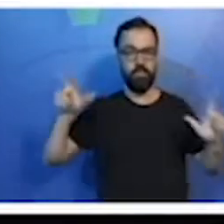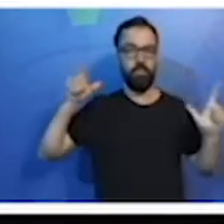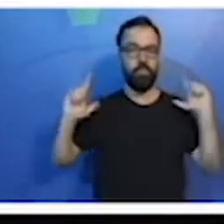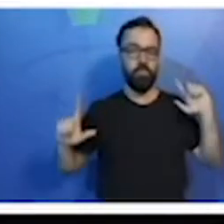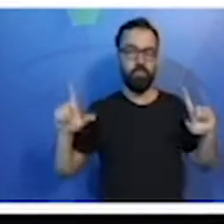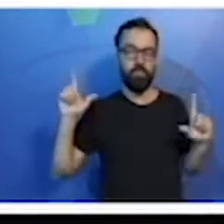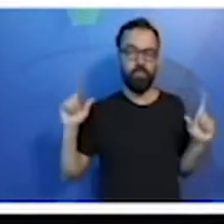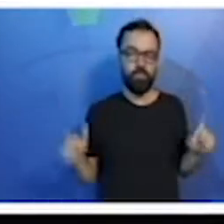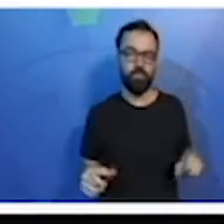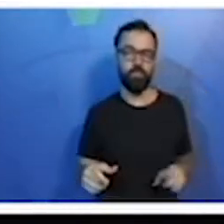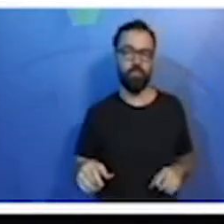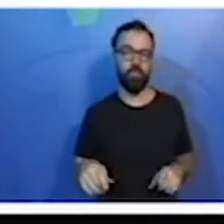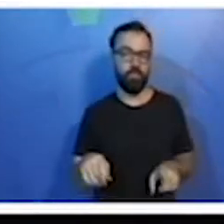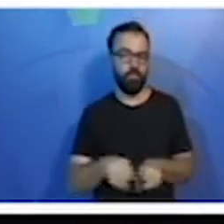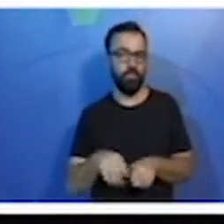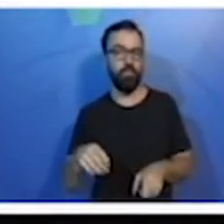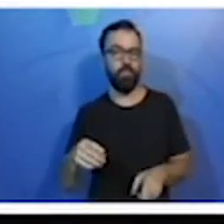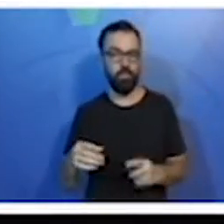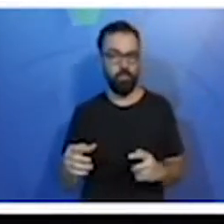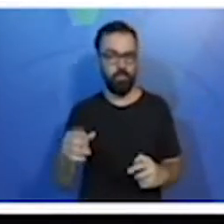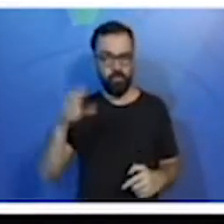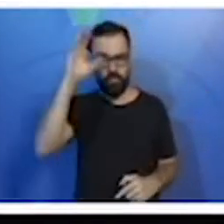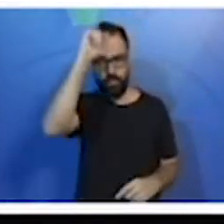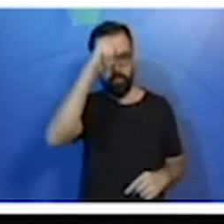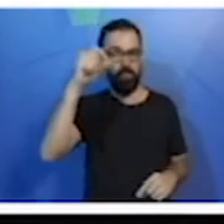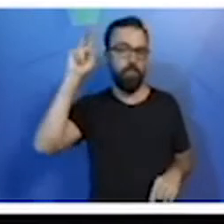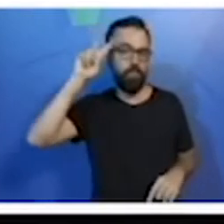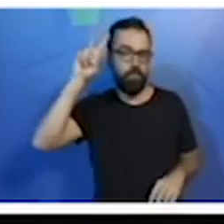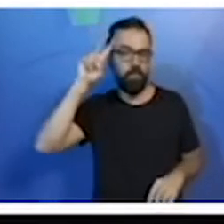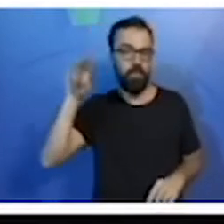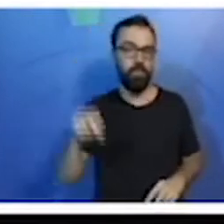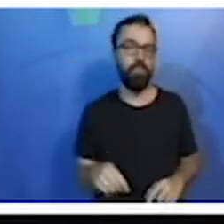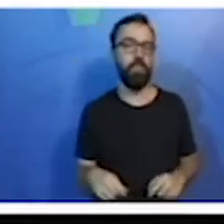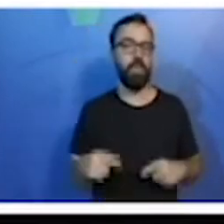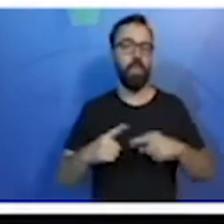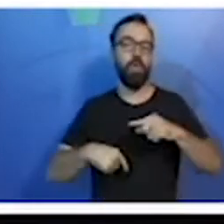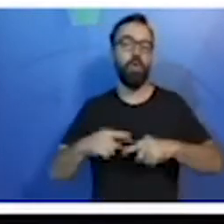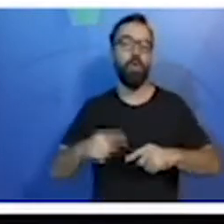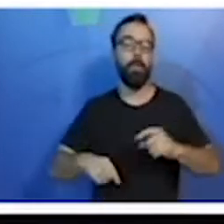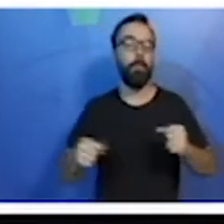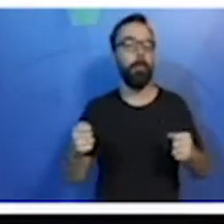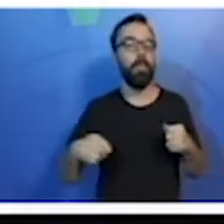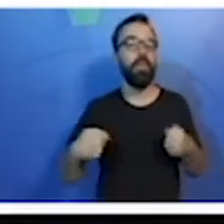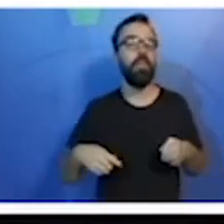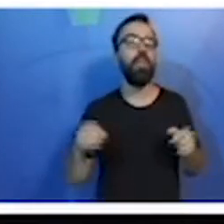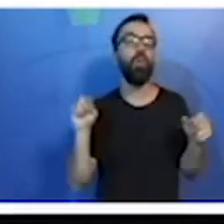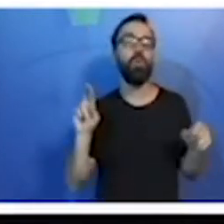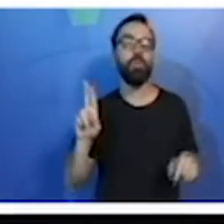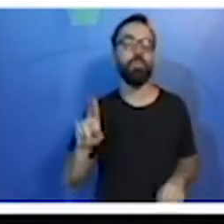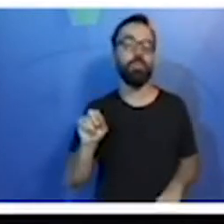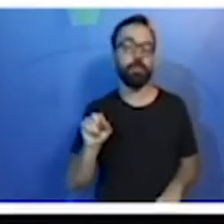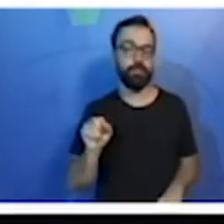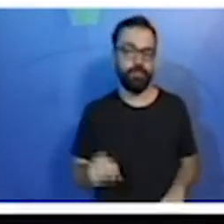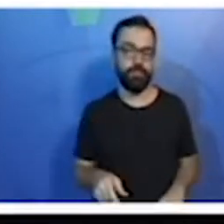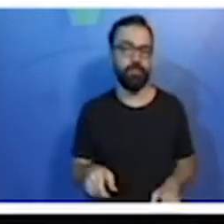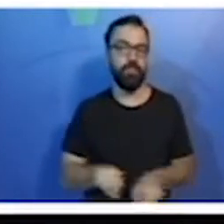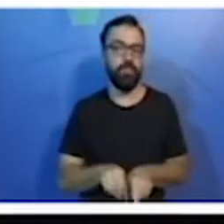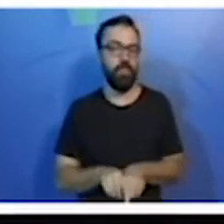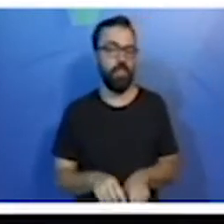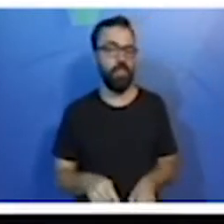aprendemos também a história do ciclismo vimos Quais são os equipamentos utilizados para a prática dessa atividade e ainda os